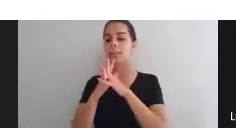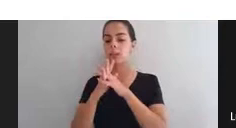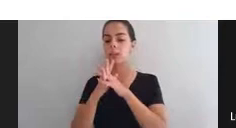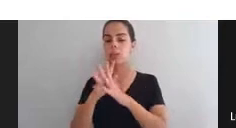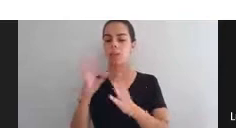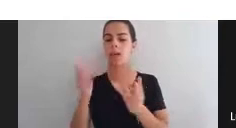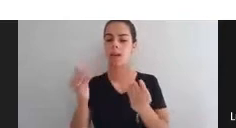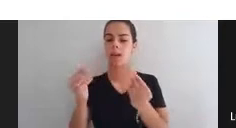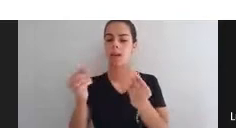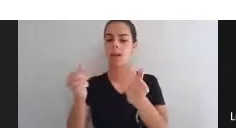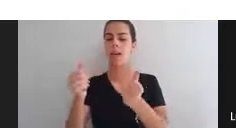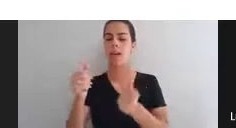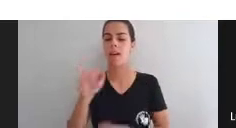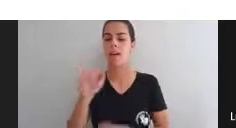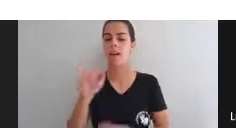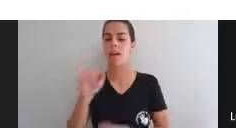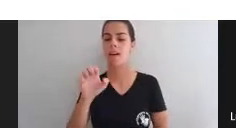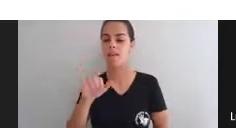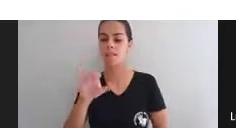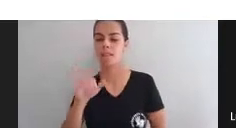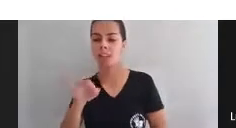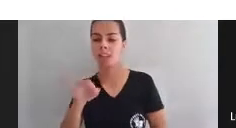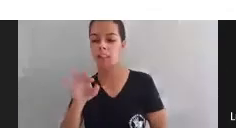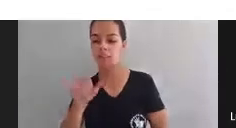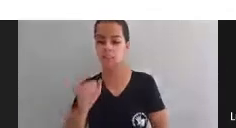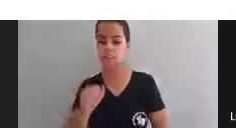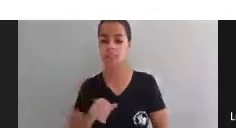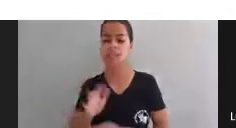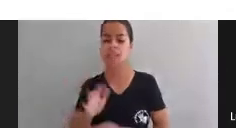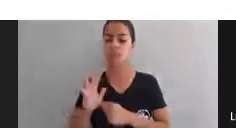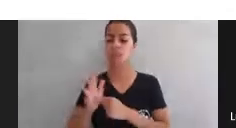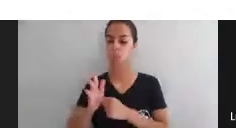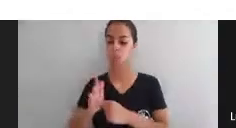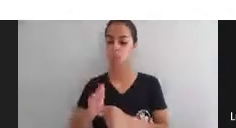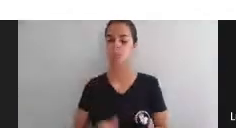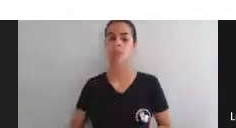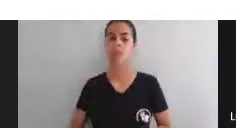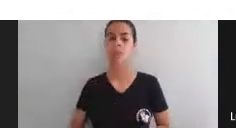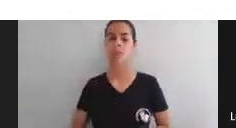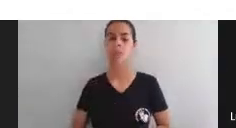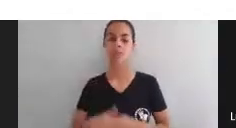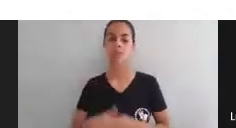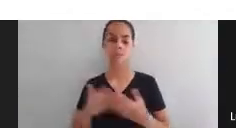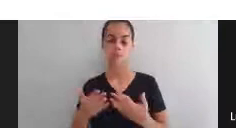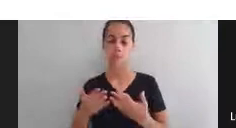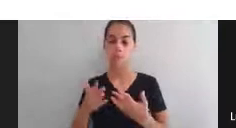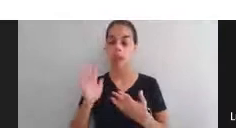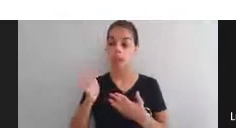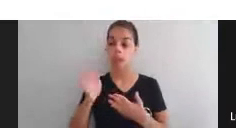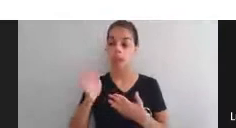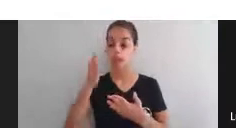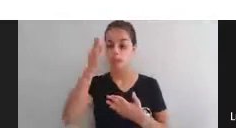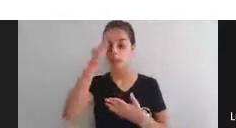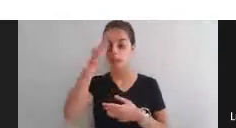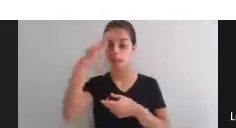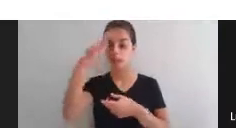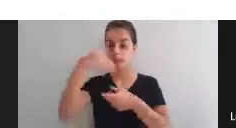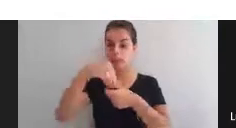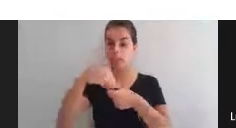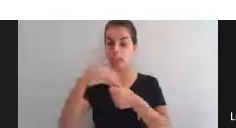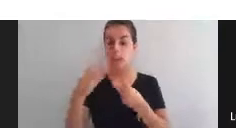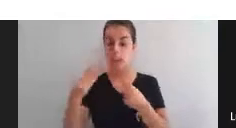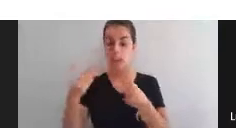que a gente pode extrair de um determinado motor. E nele a gente já admite que a eficiência